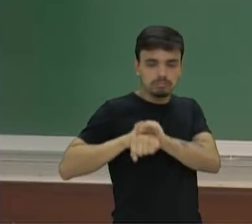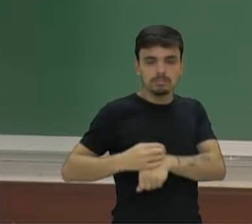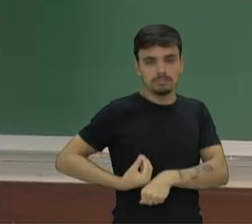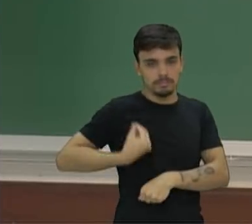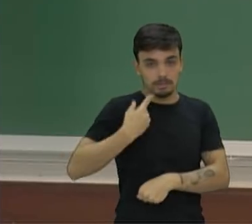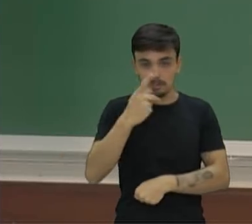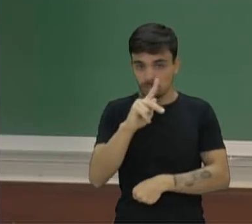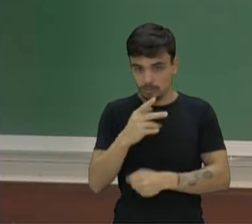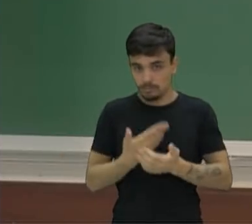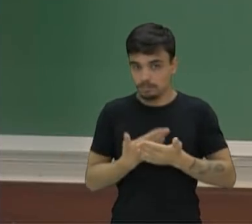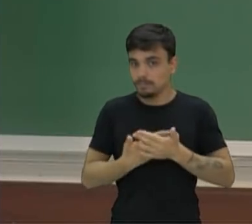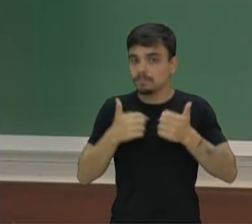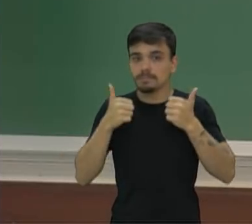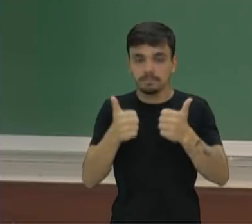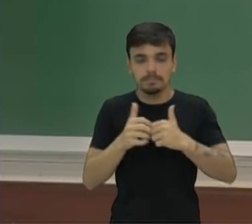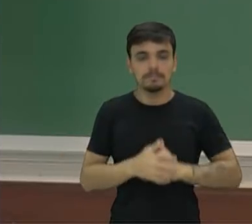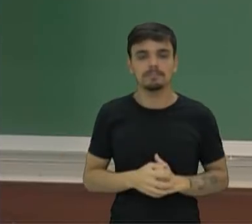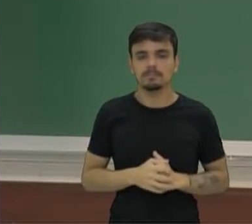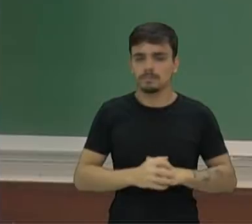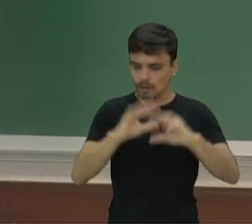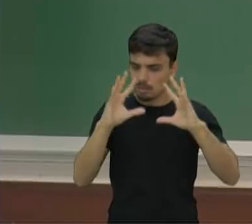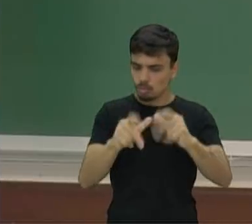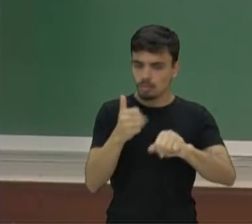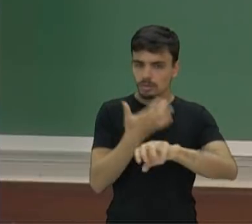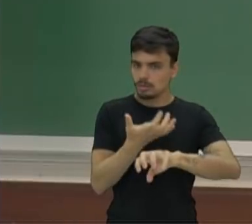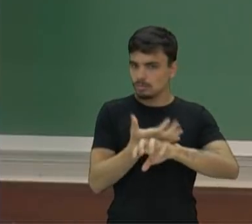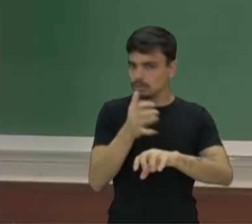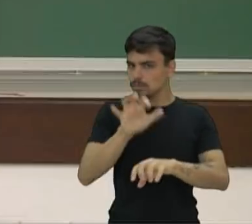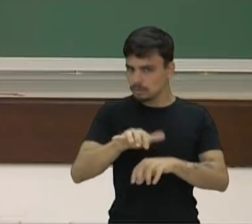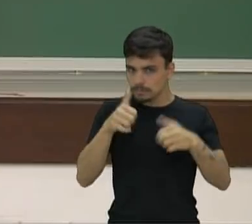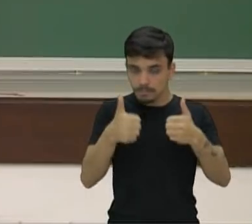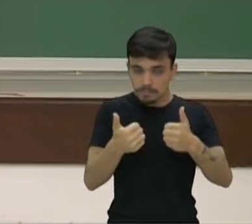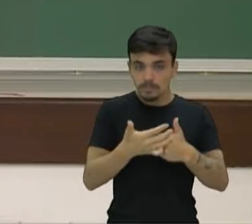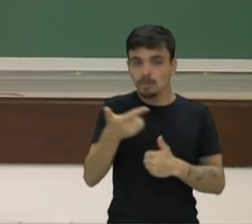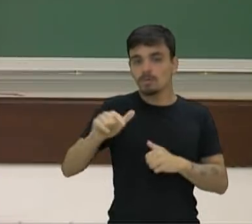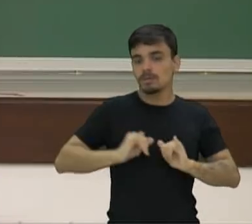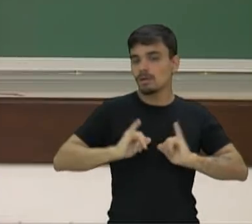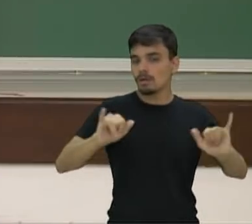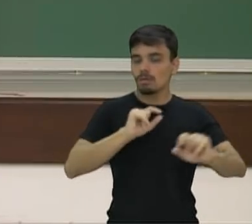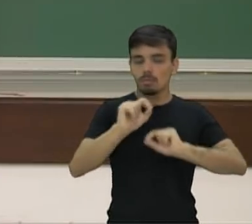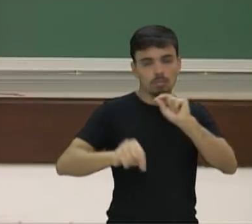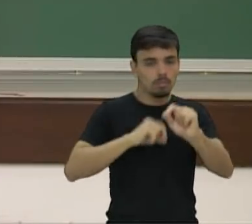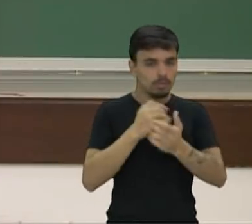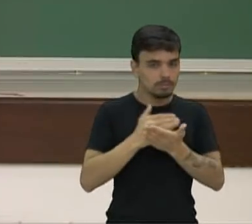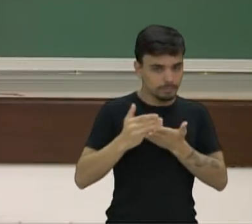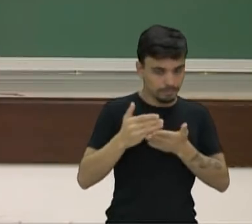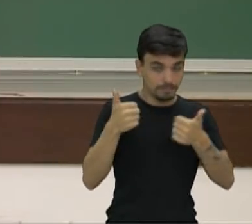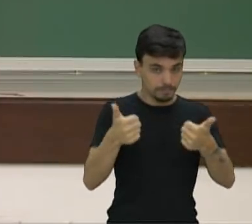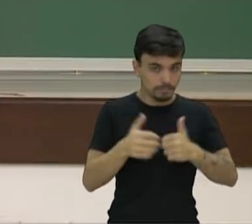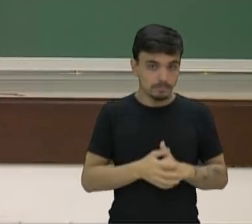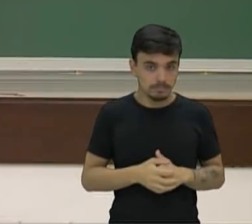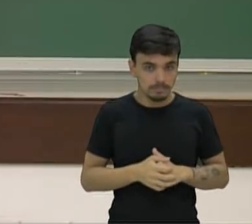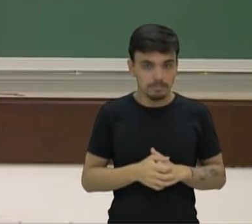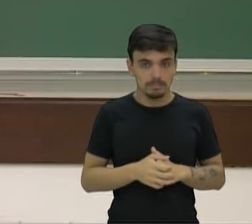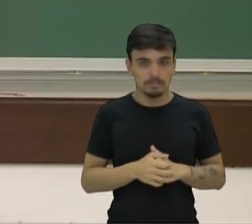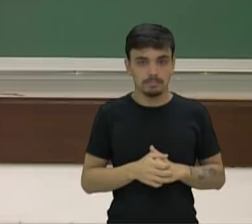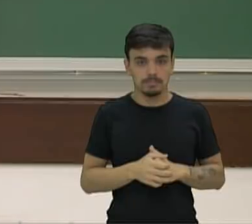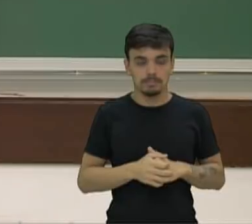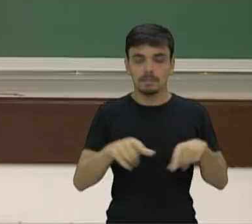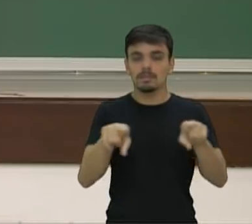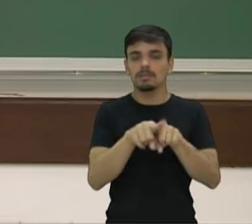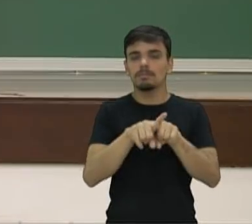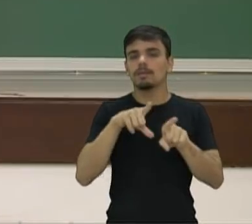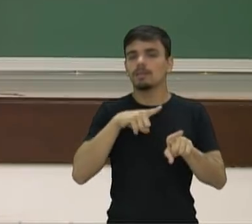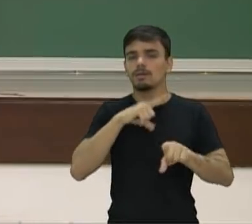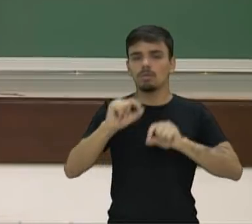nas nossas aulas, combinado? Em todas as disciplinas. Próximo recado para nós começarmos nossa aula. Tem também os